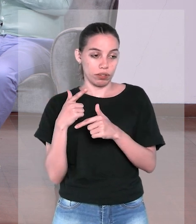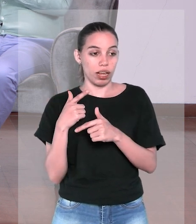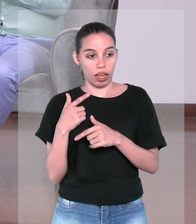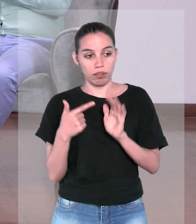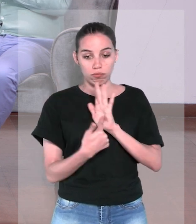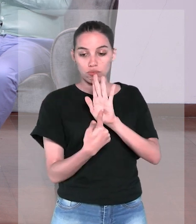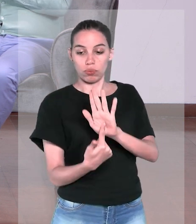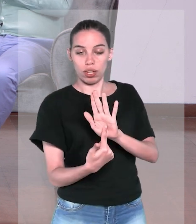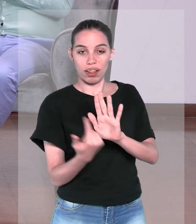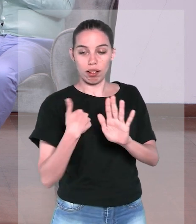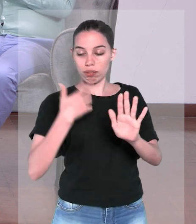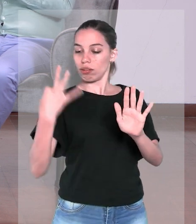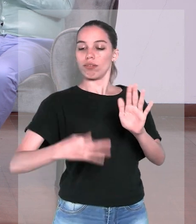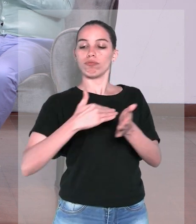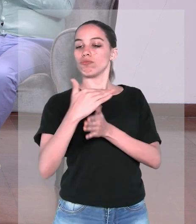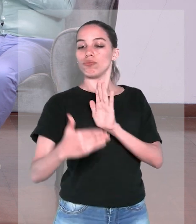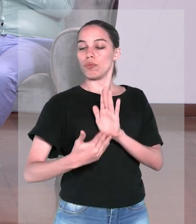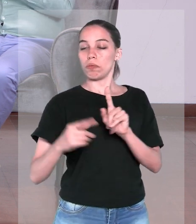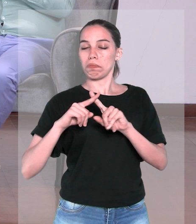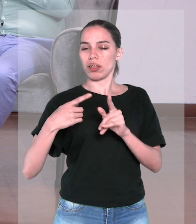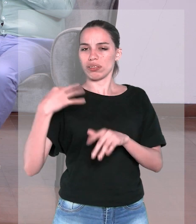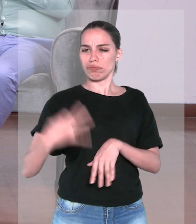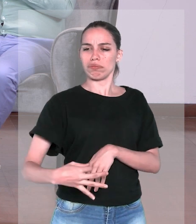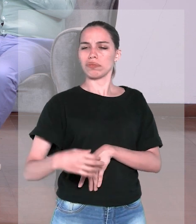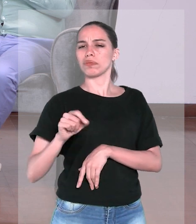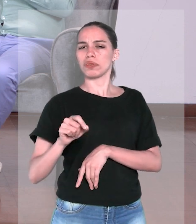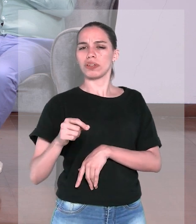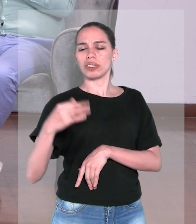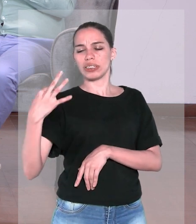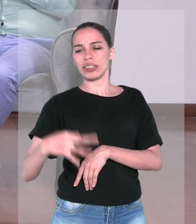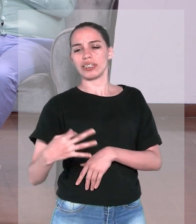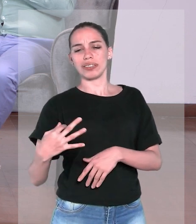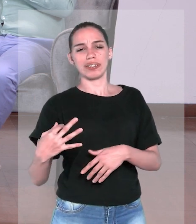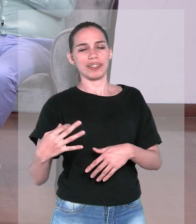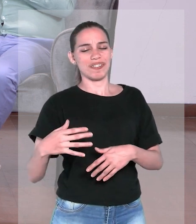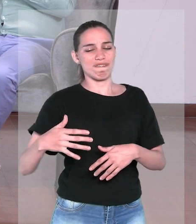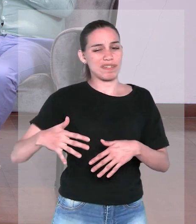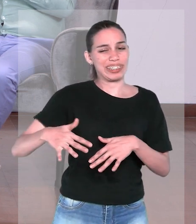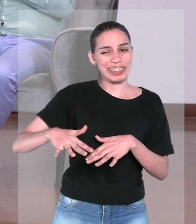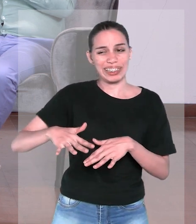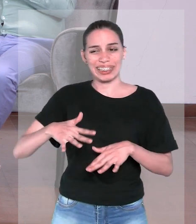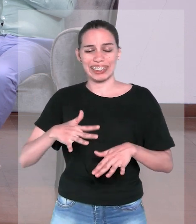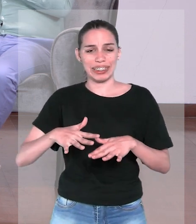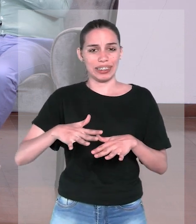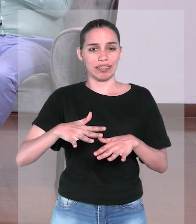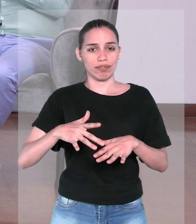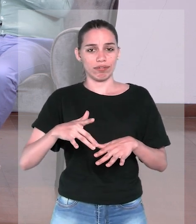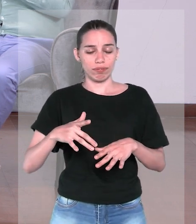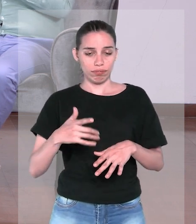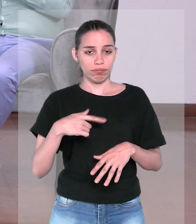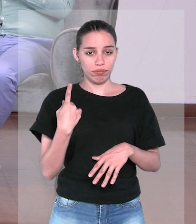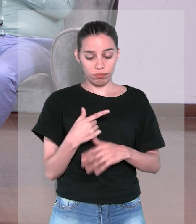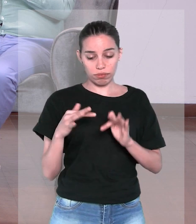muito incerta. Obviamente que essa família muito incerta, ela não é pior,